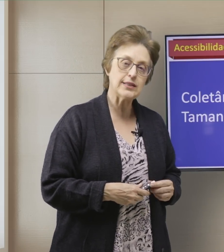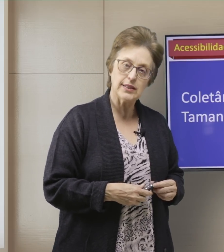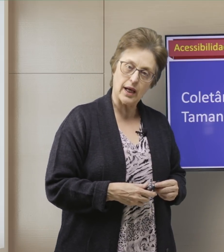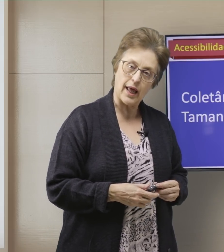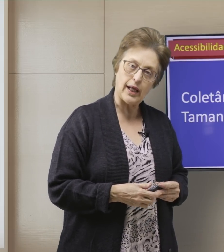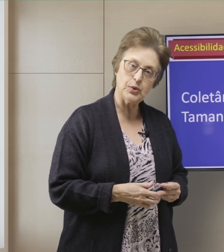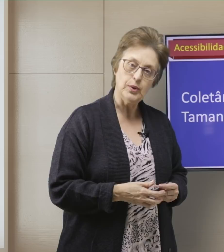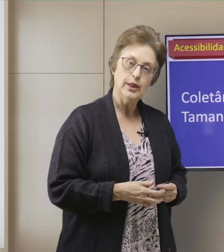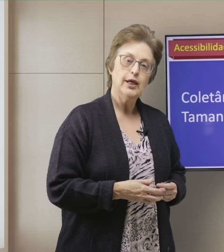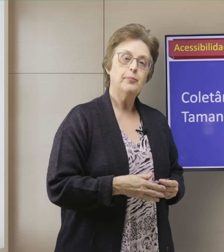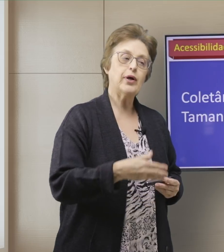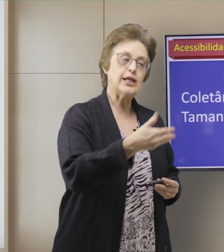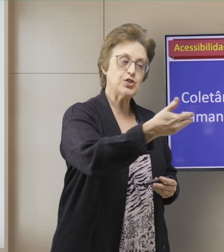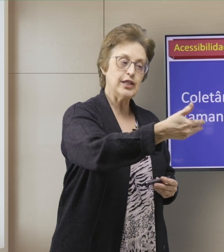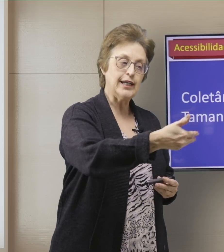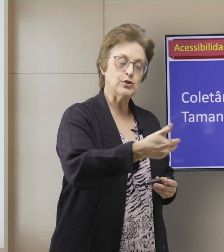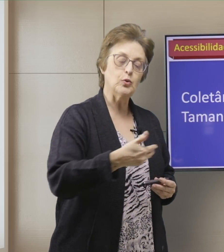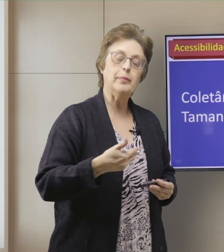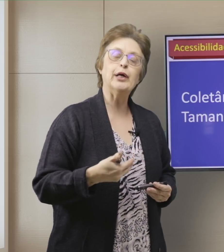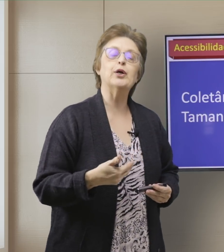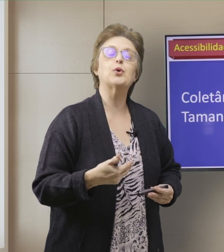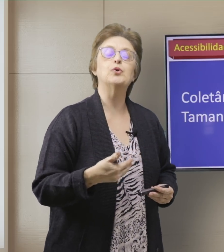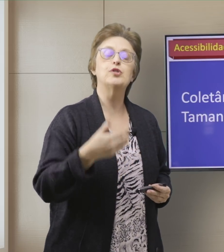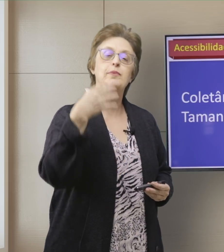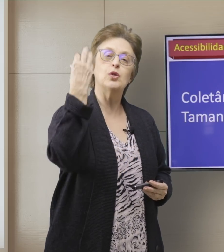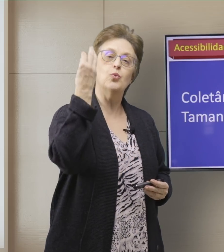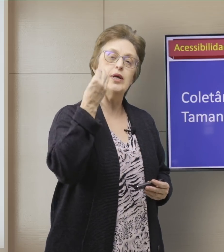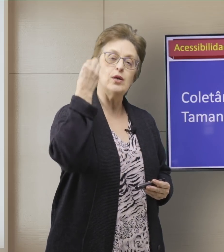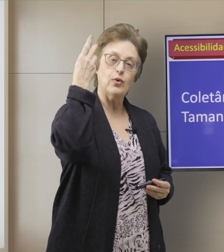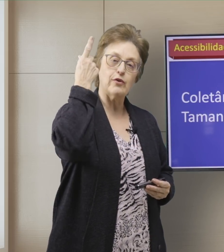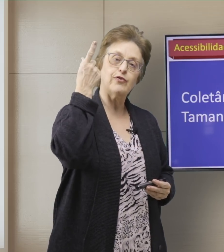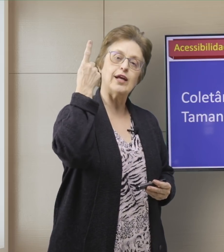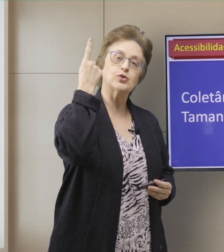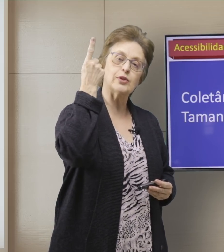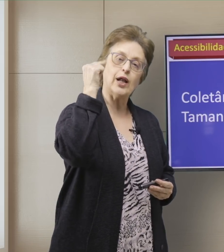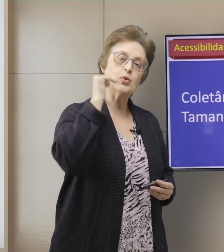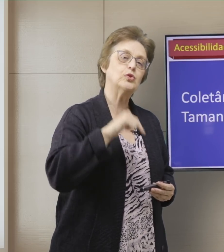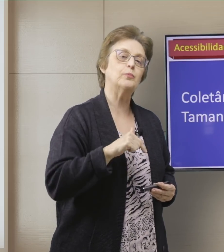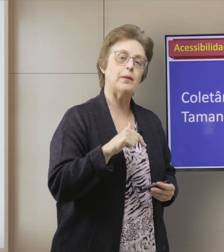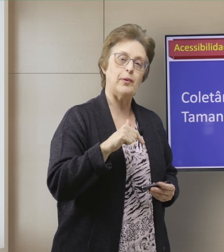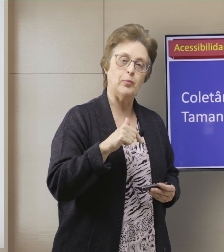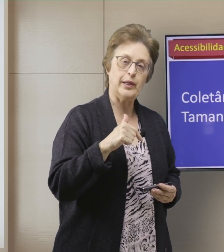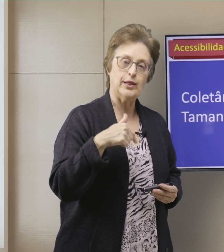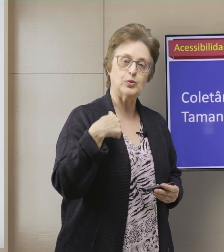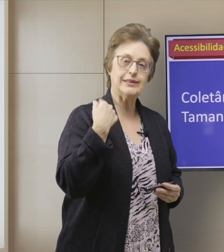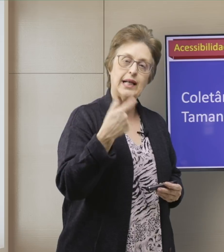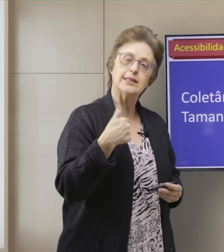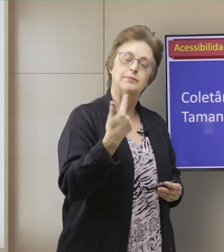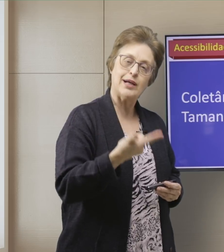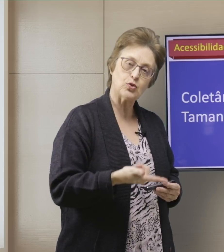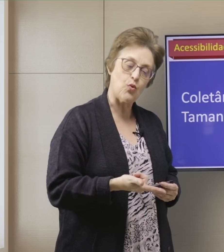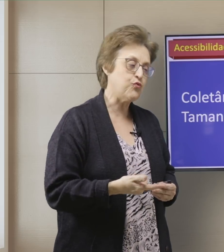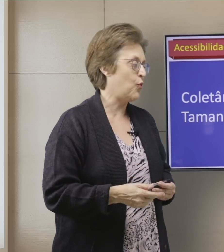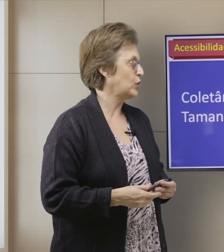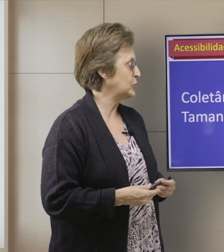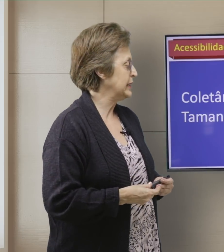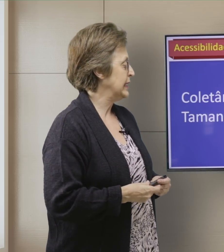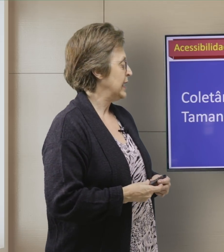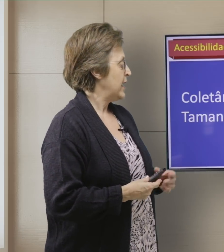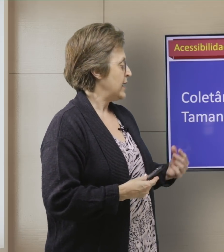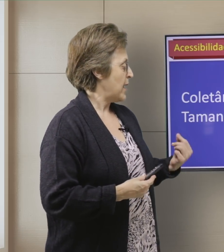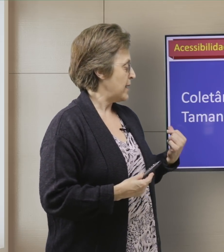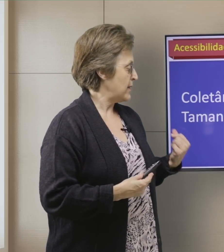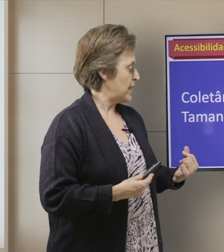papel reciclado, porque tirando o branco diminui o reflexo da luz no papel branco, traz mais